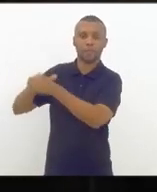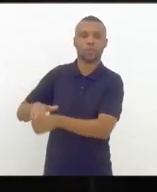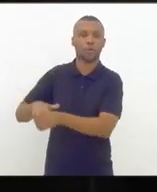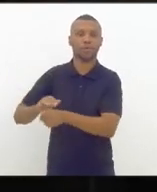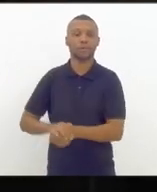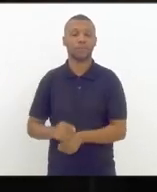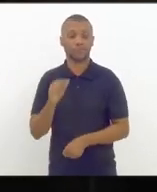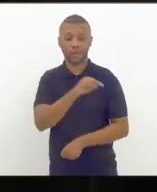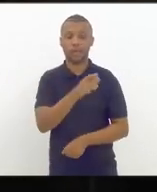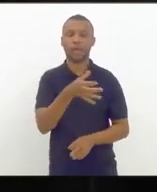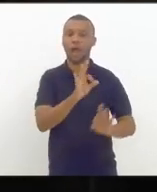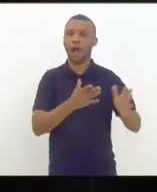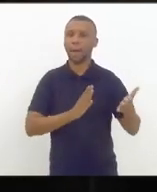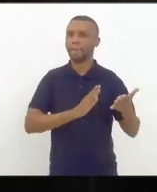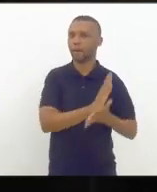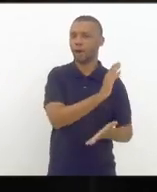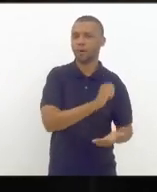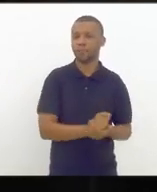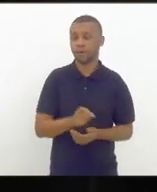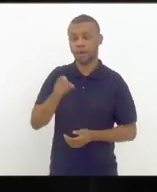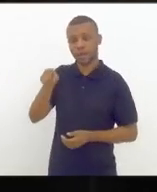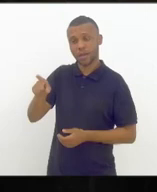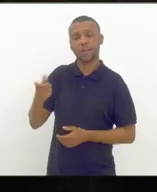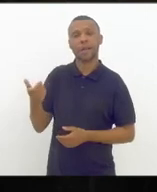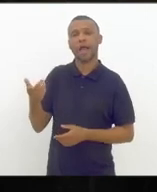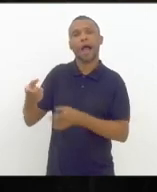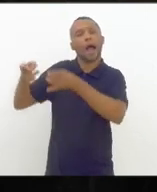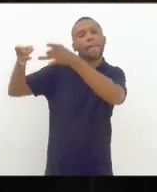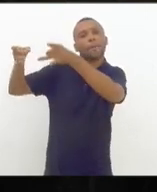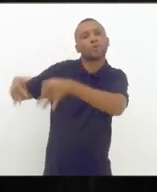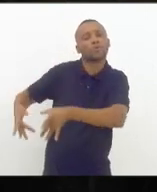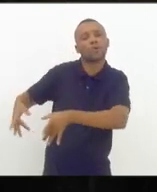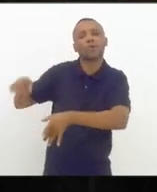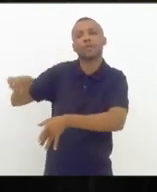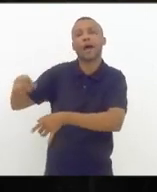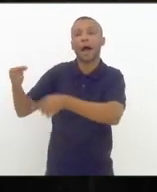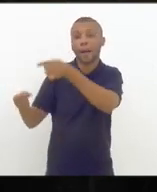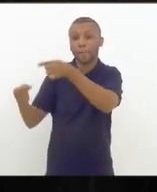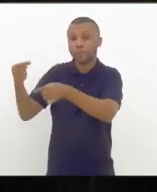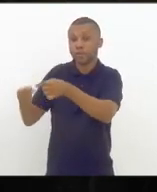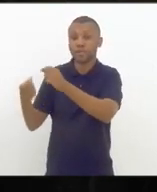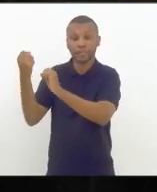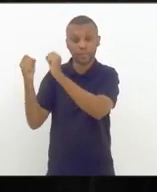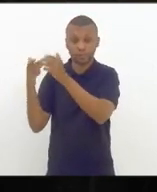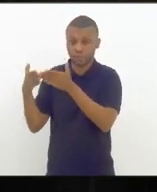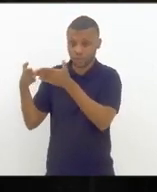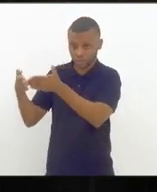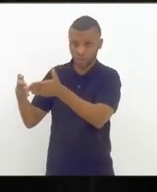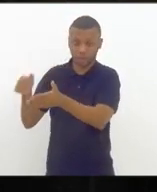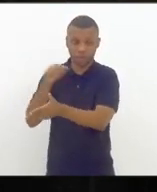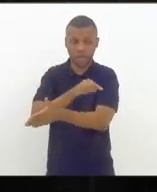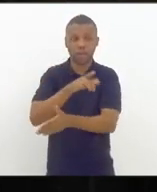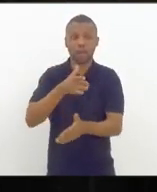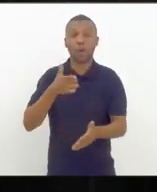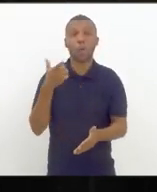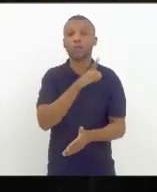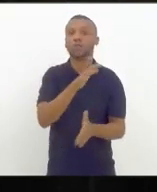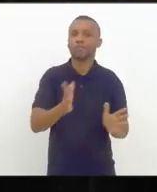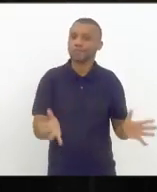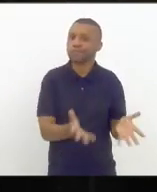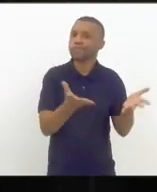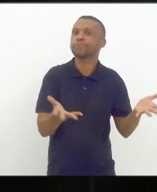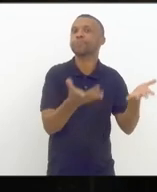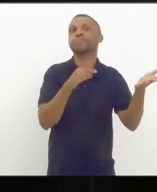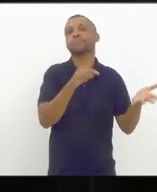a política de conteúdo Nacional outro é cria essa política que salvou os estaleiros que estavam à morte no final dos anos 90 por isso é muito importante